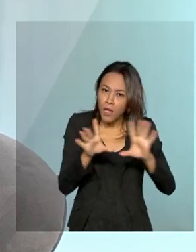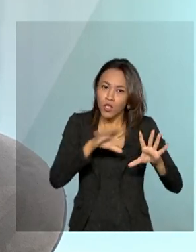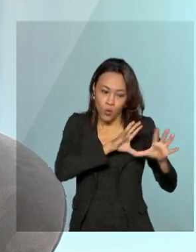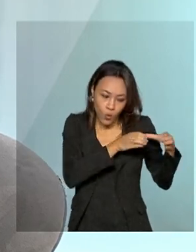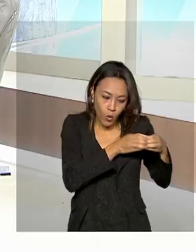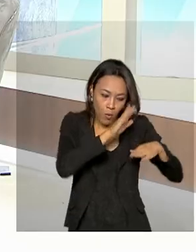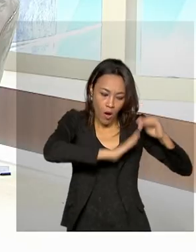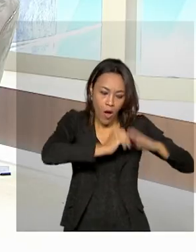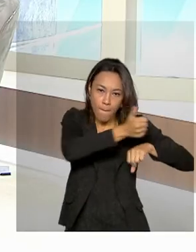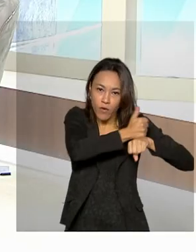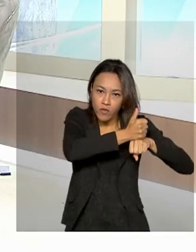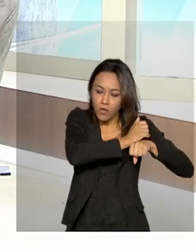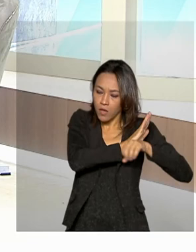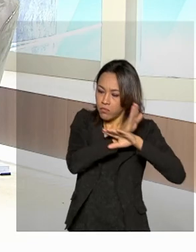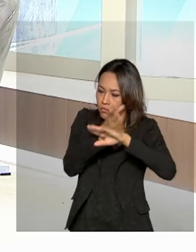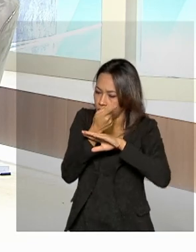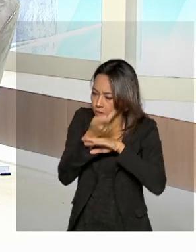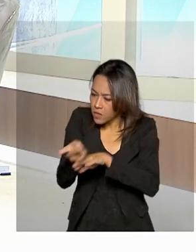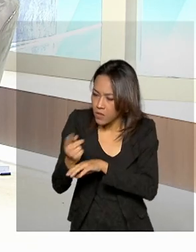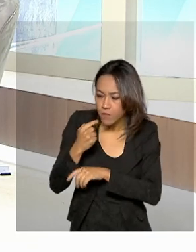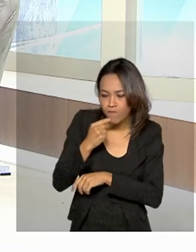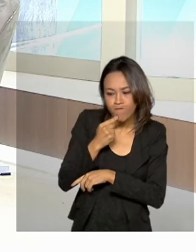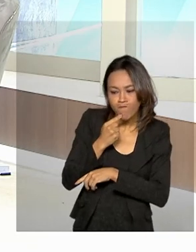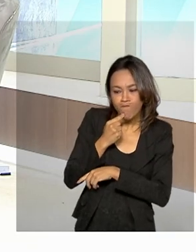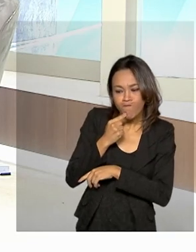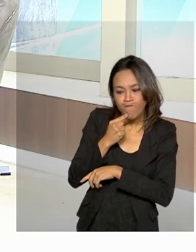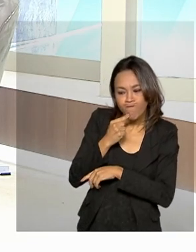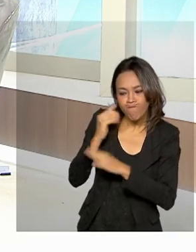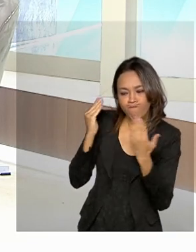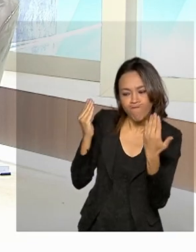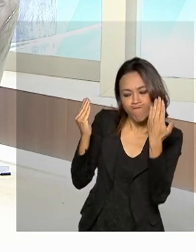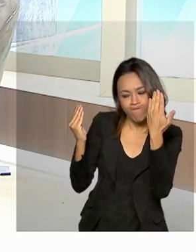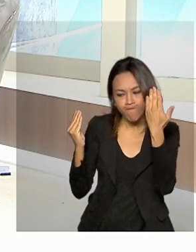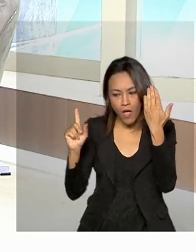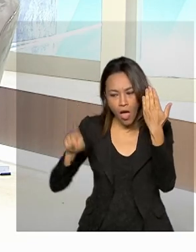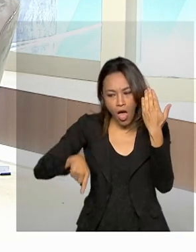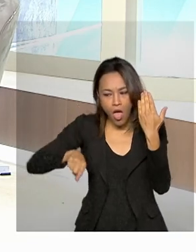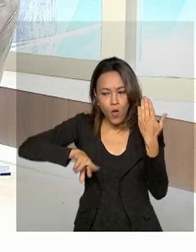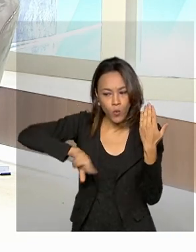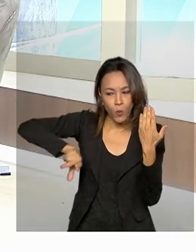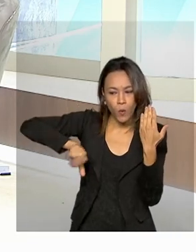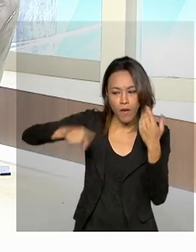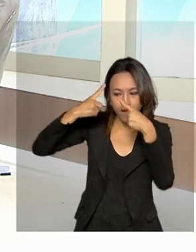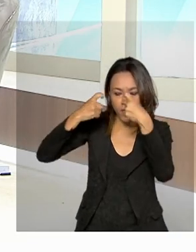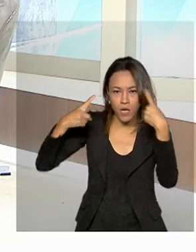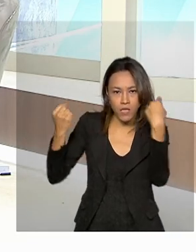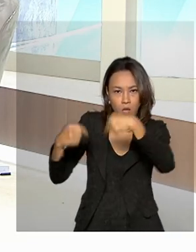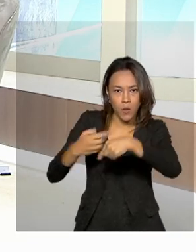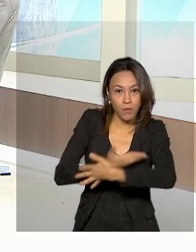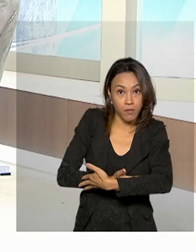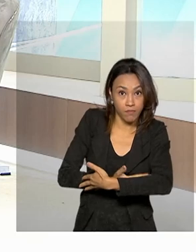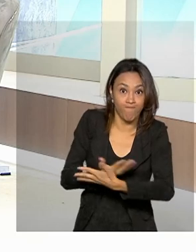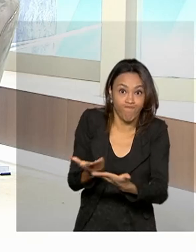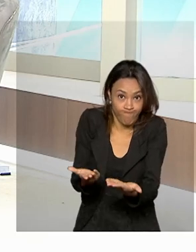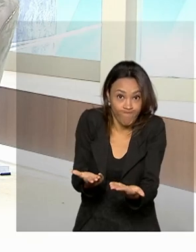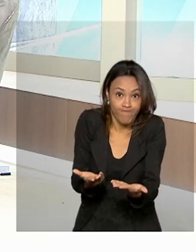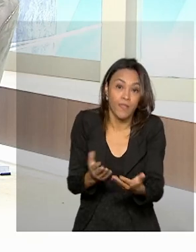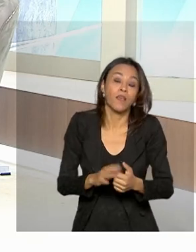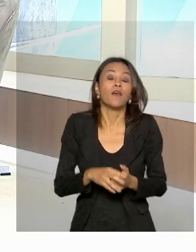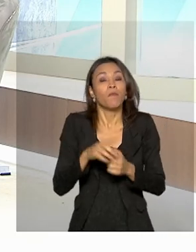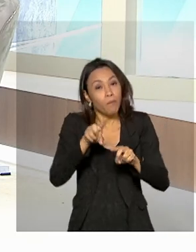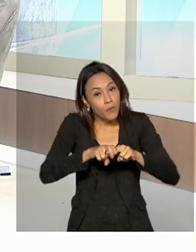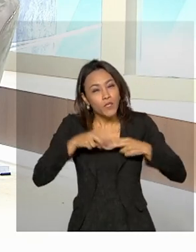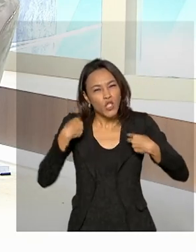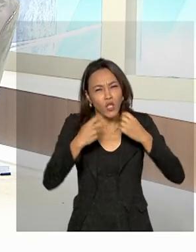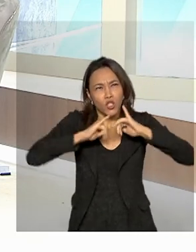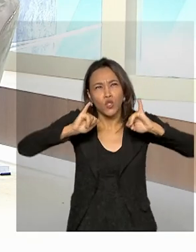lá e a nossa equipe tira ou não a dúvida de se é ou não uma violência contra a criança. E aí a gente fez essa